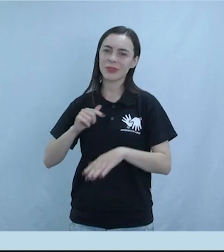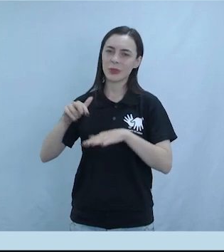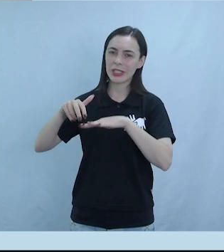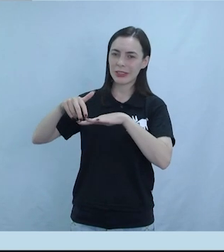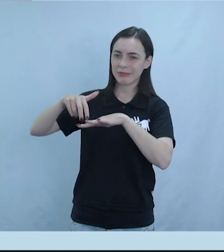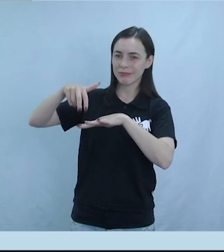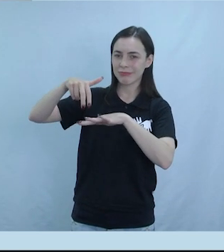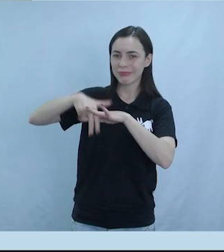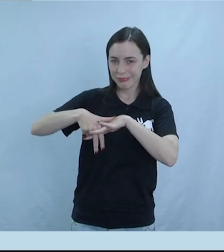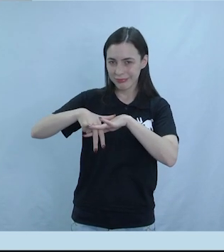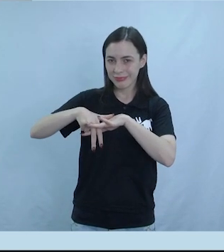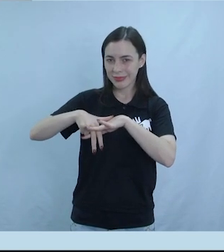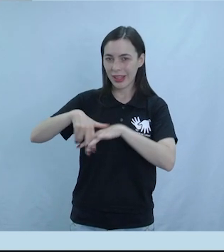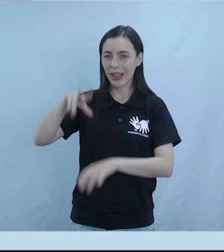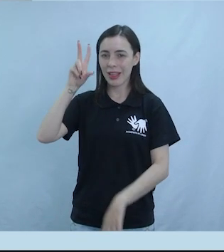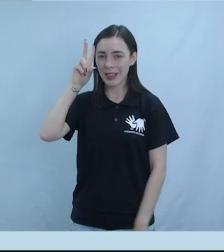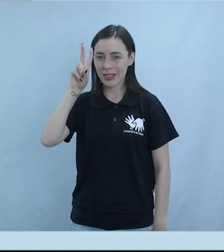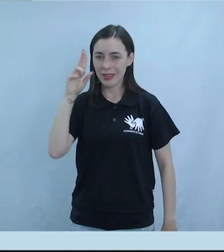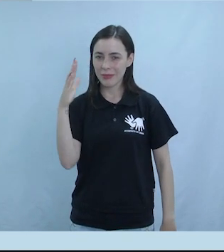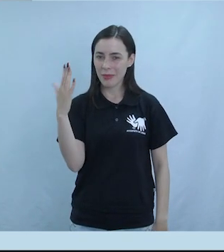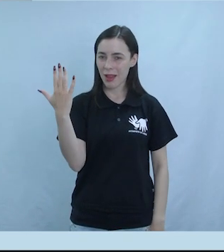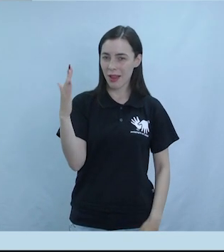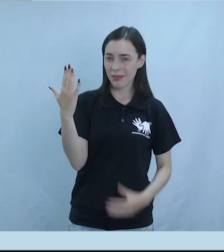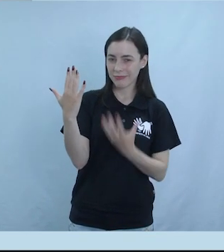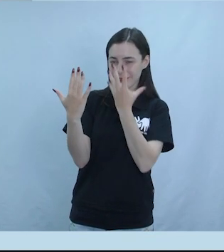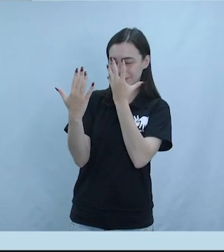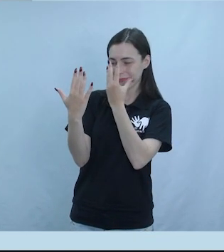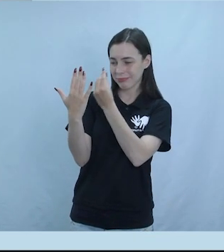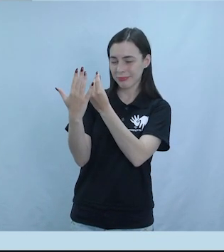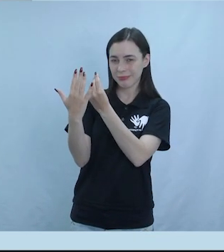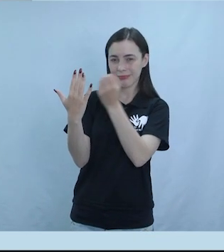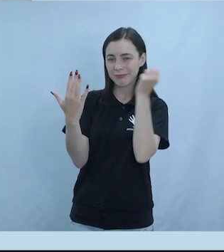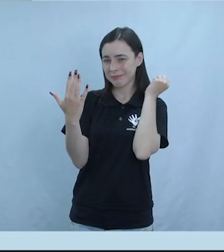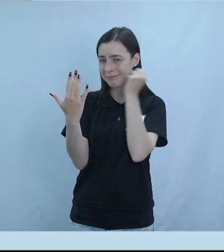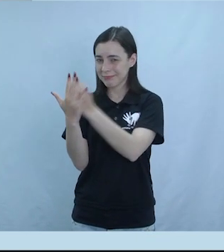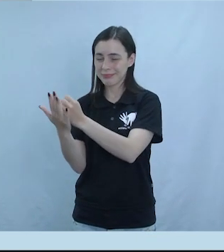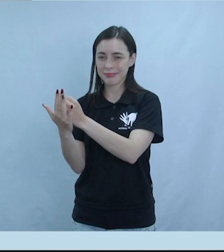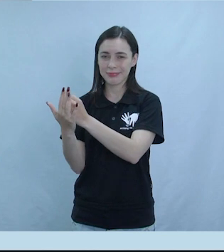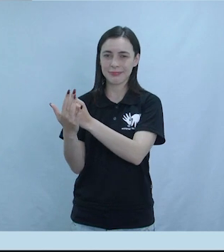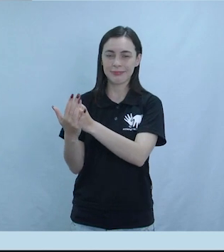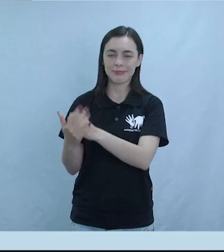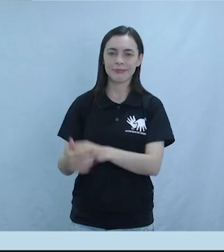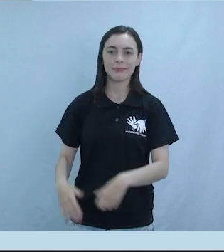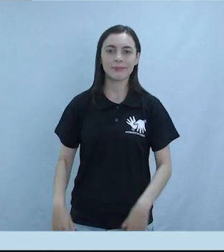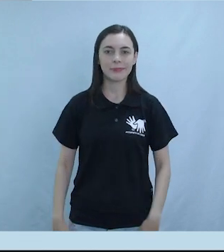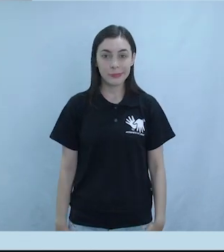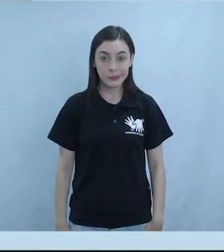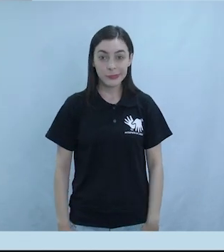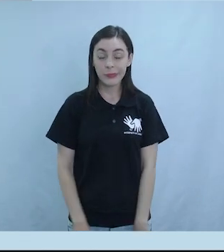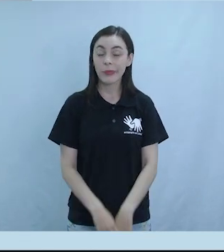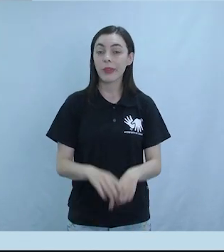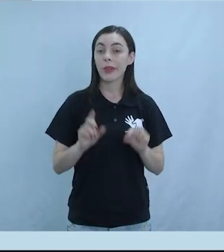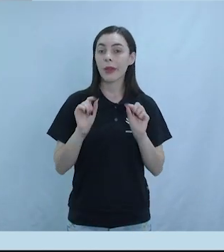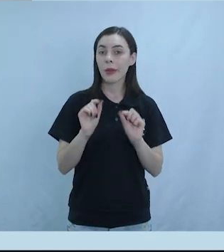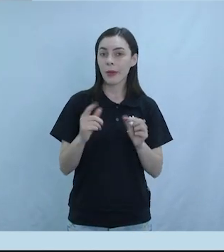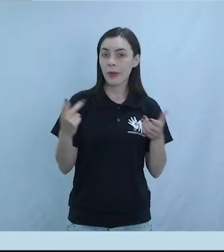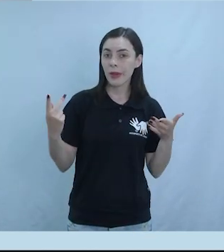caindo, entretanto, na cilada dos espelhos.